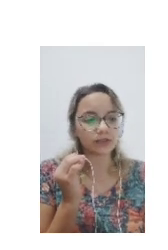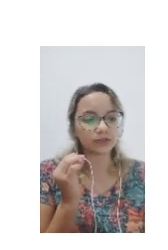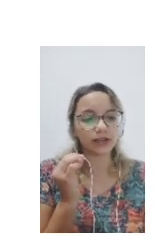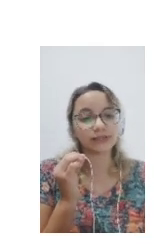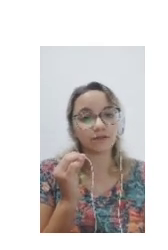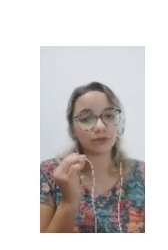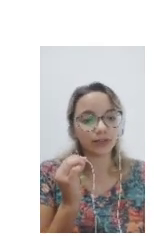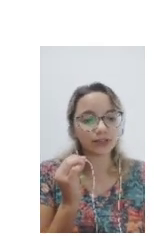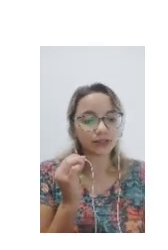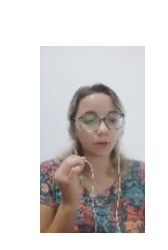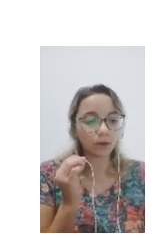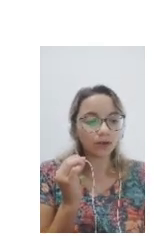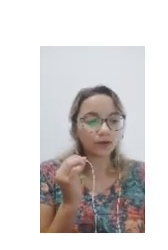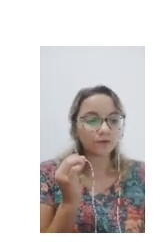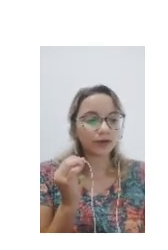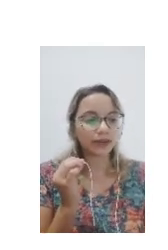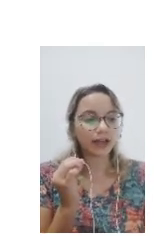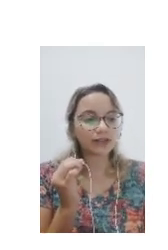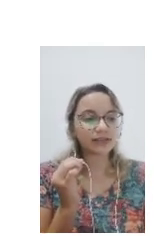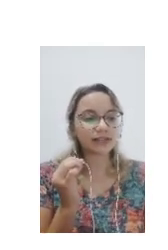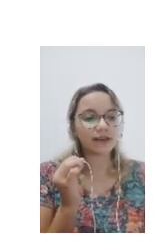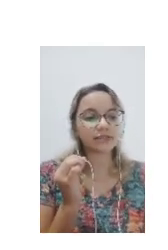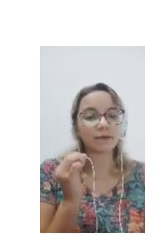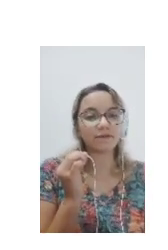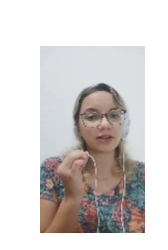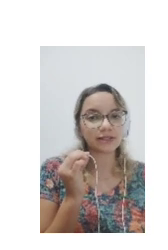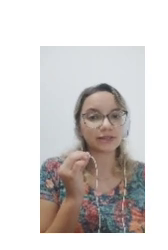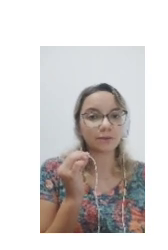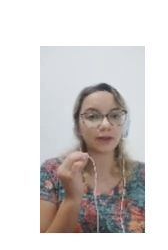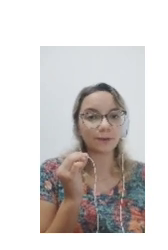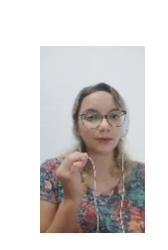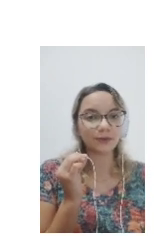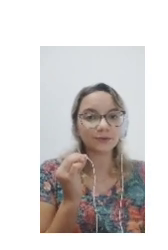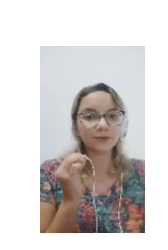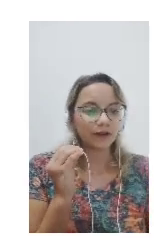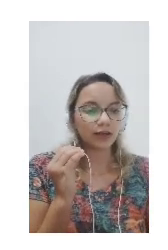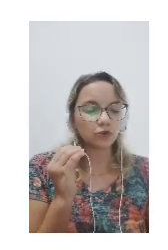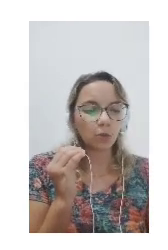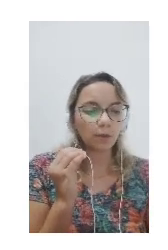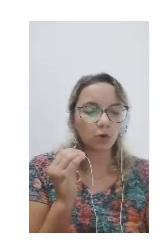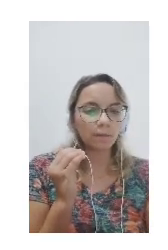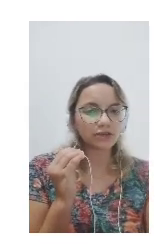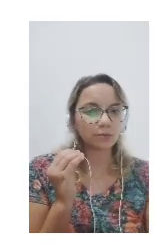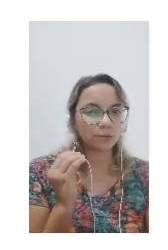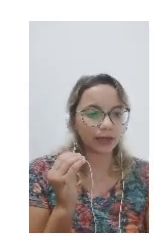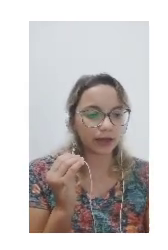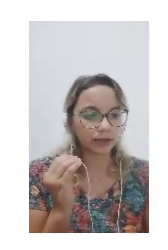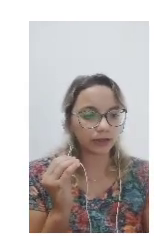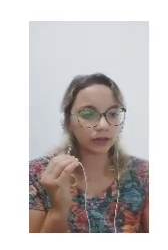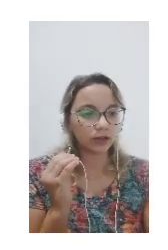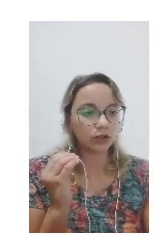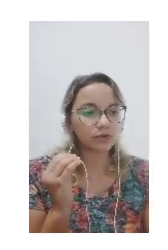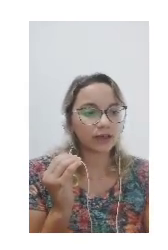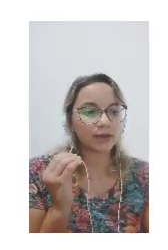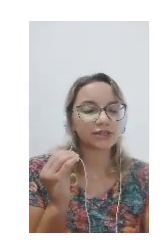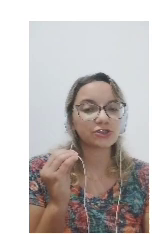centros educacionais de Salvador e região, foi criada a CCS MEV 458. Falando um pouco mais sobre o